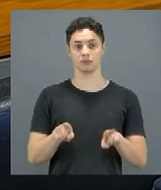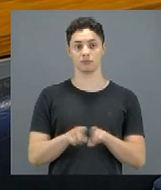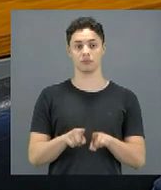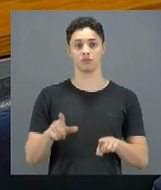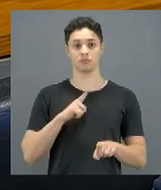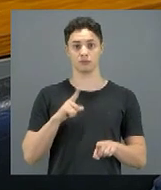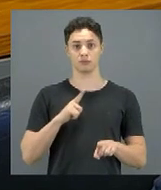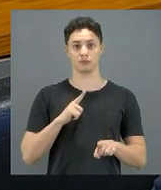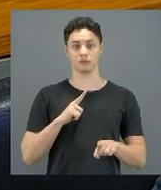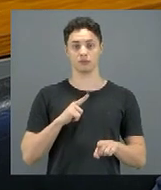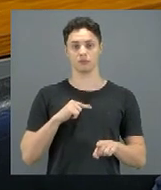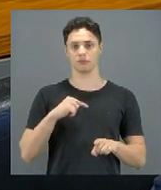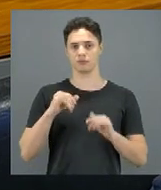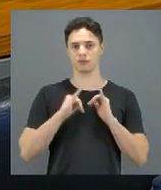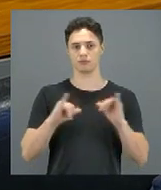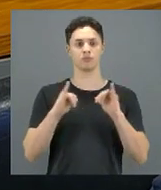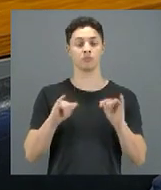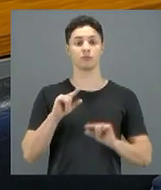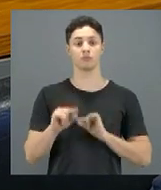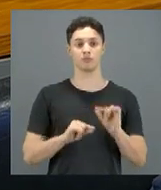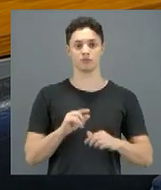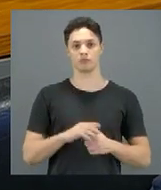2860, ela publicou